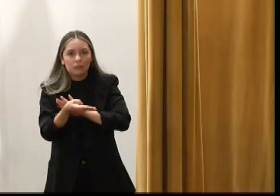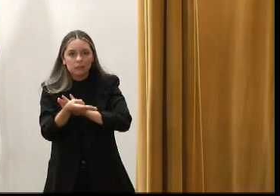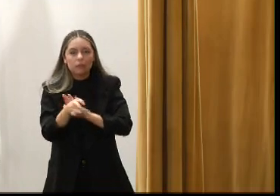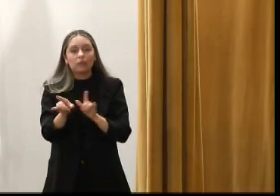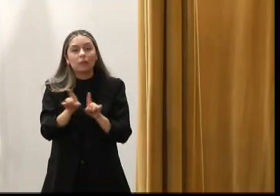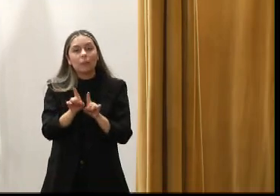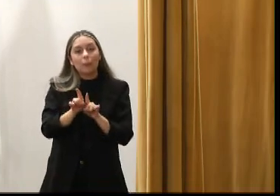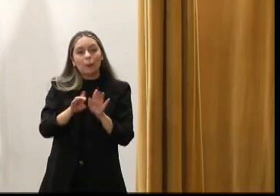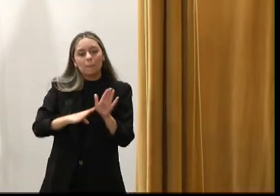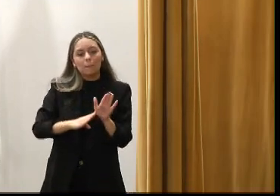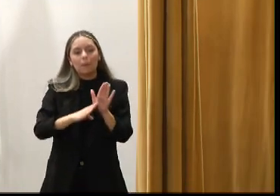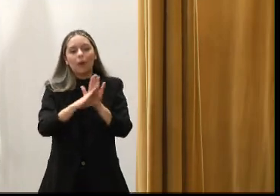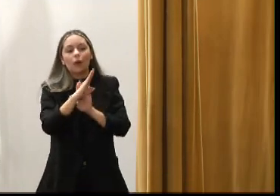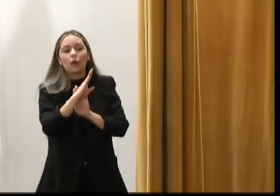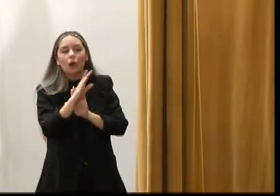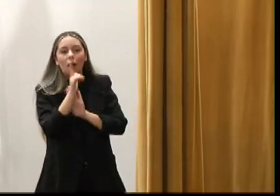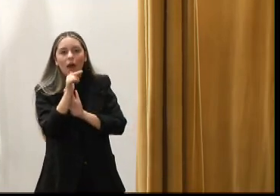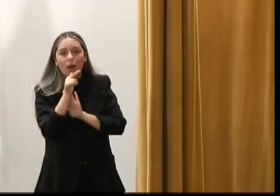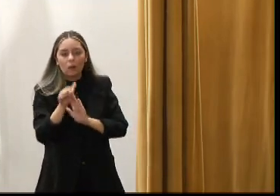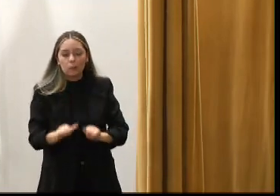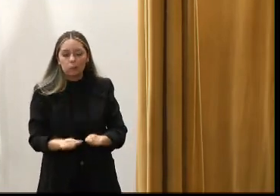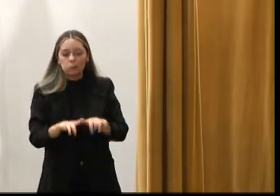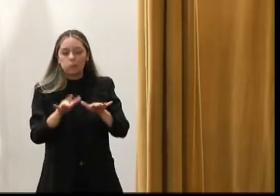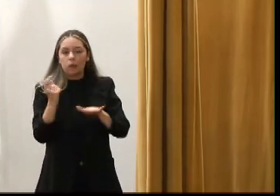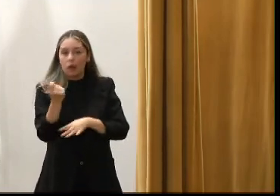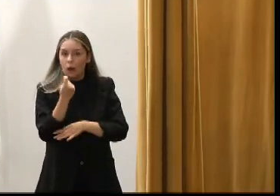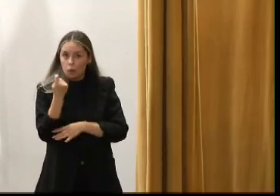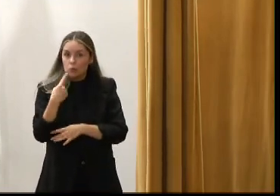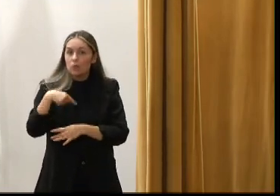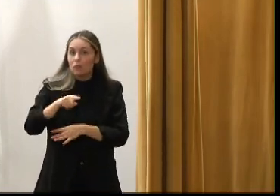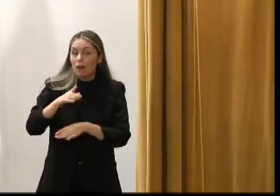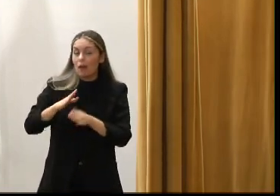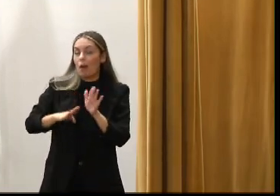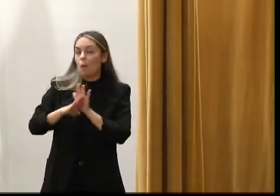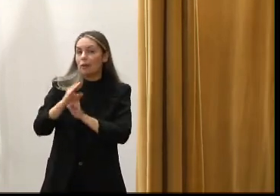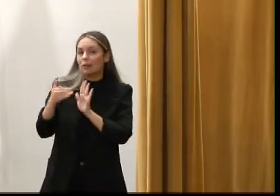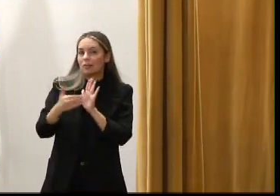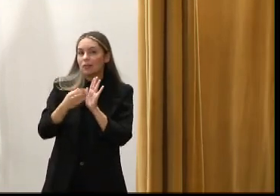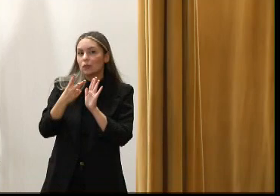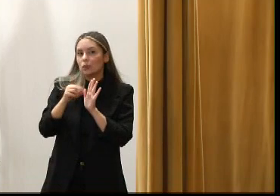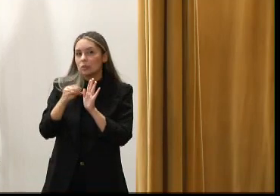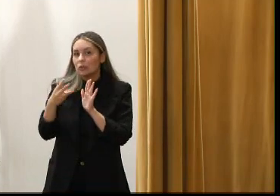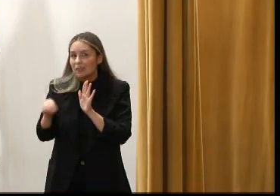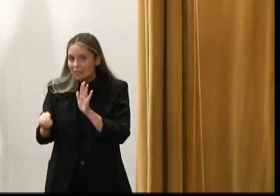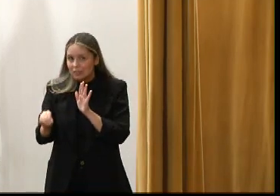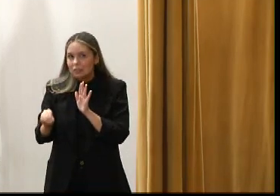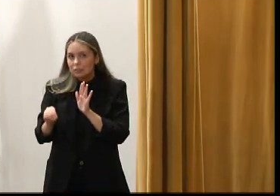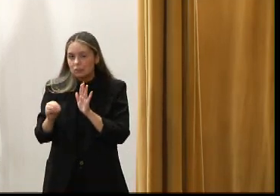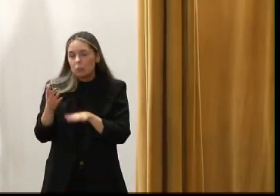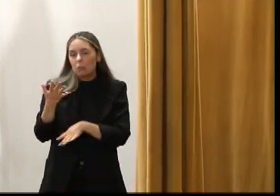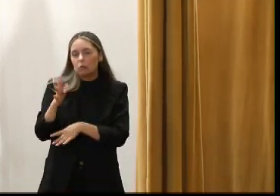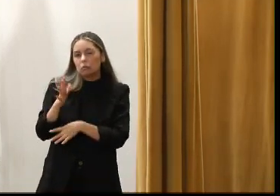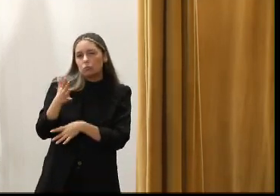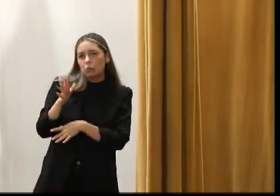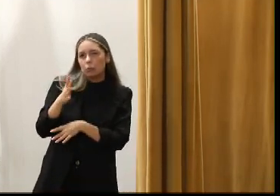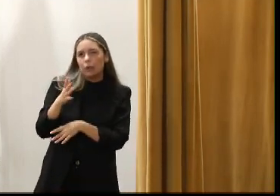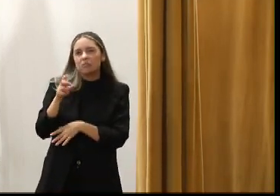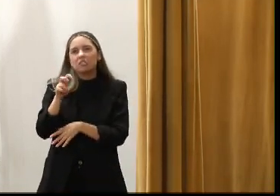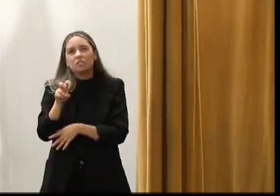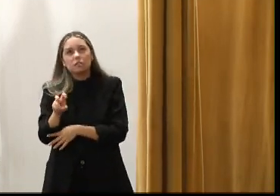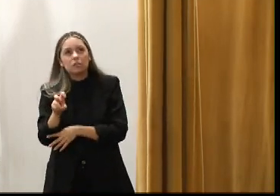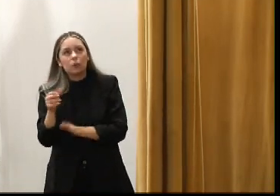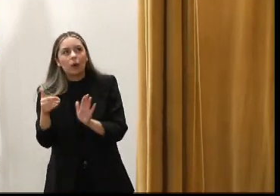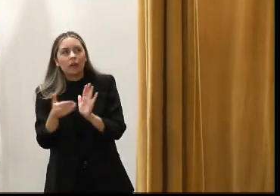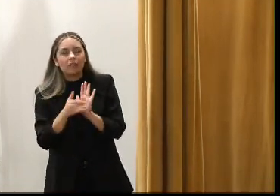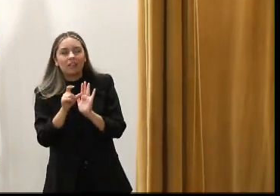do índice de pluviometria, que no Rio Grande do Sul vai aumentar até 2030 em torno de 5%